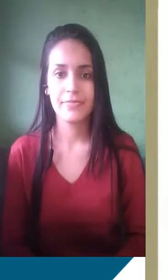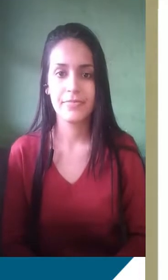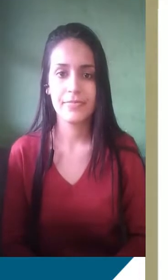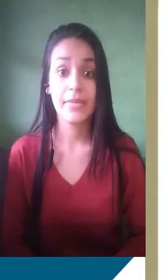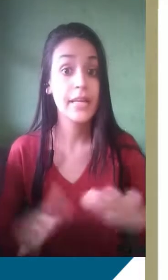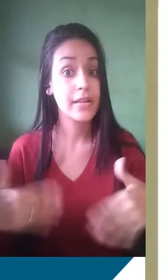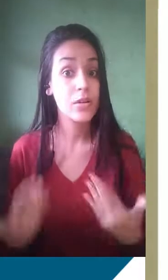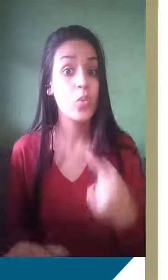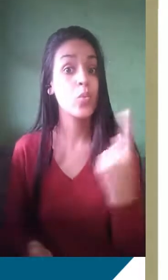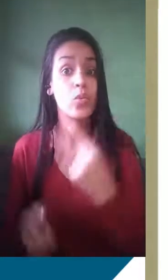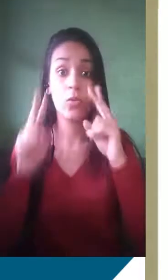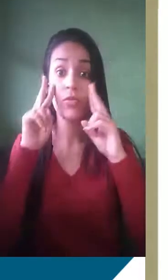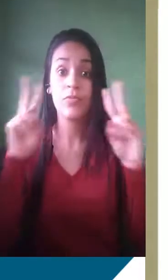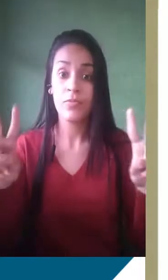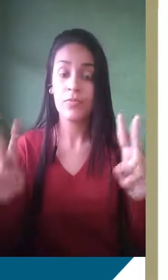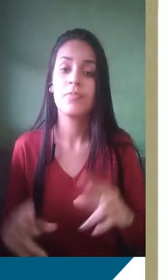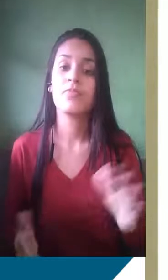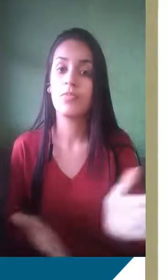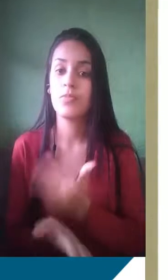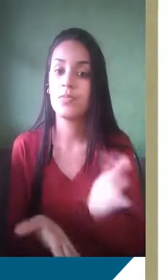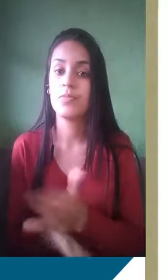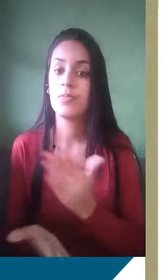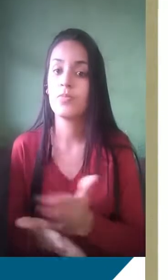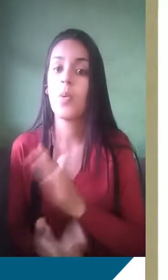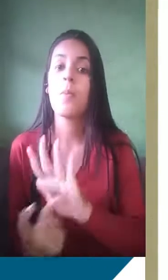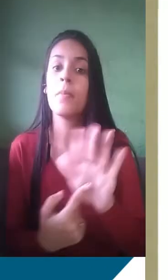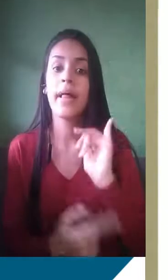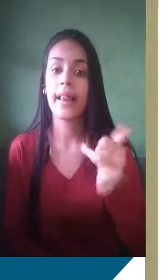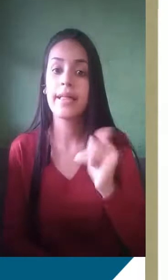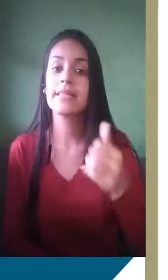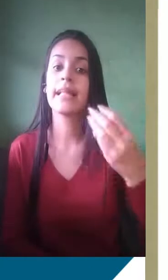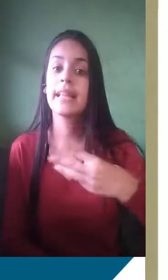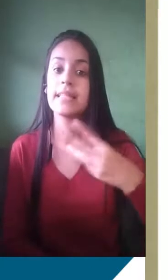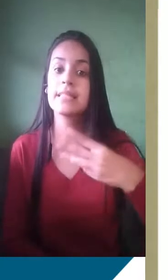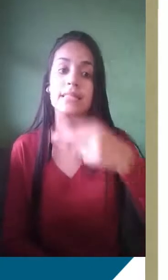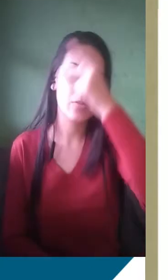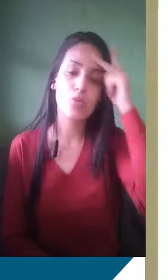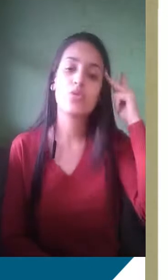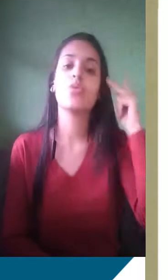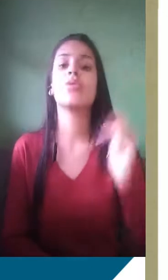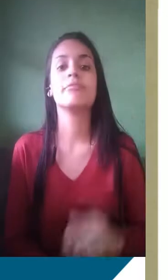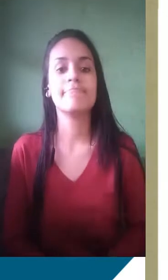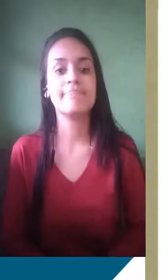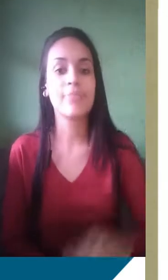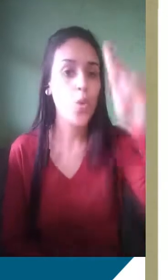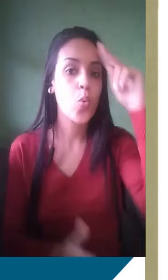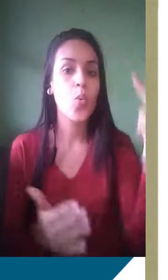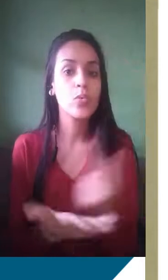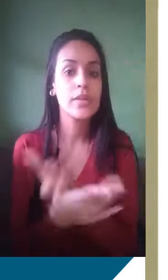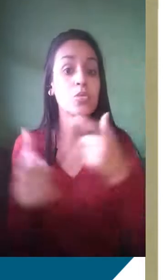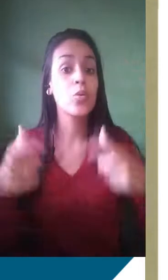Então, nós observamos que esse romance apresenta o narrador em terceira pessoa e é ambientado no Rio de